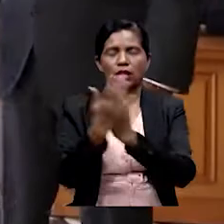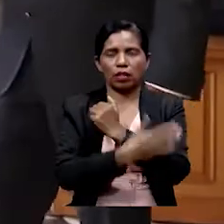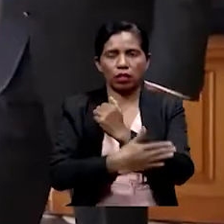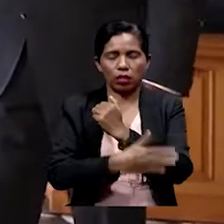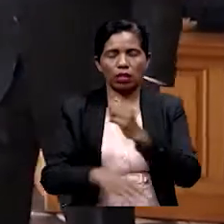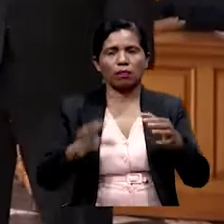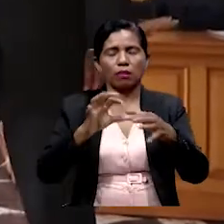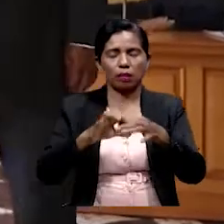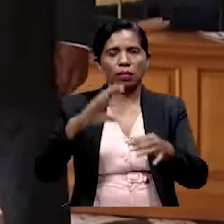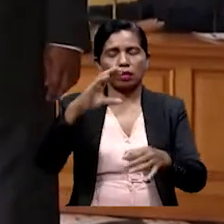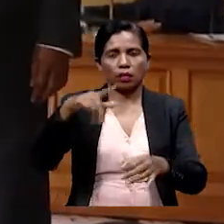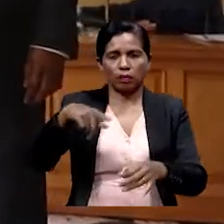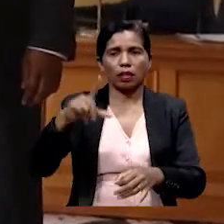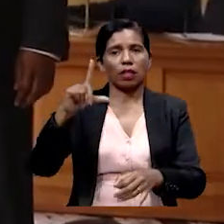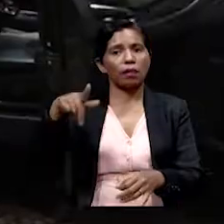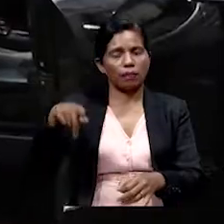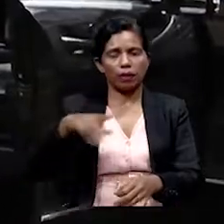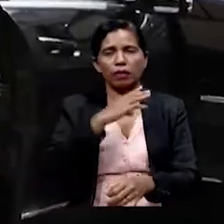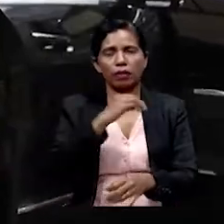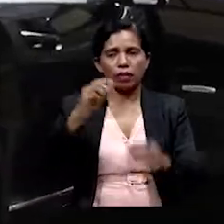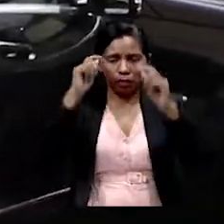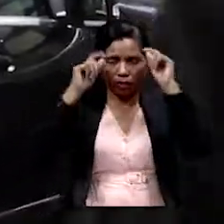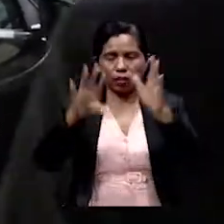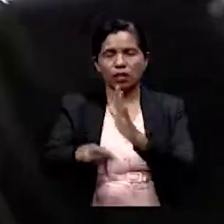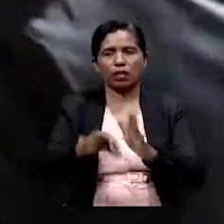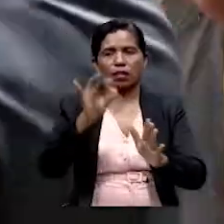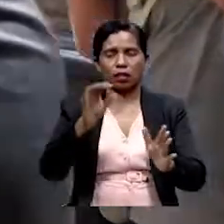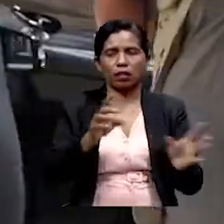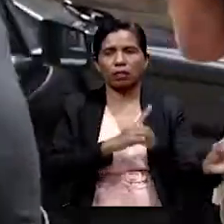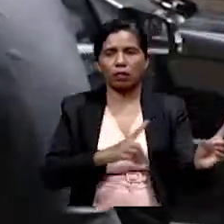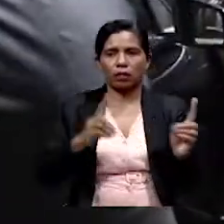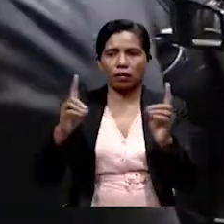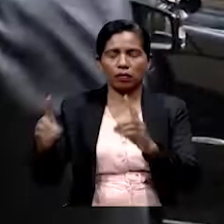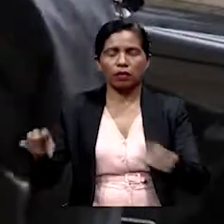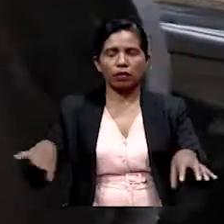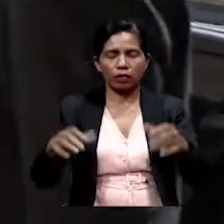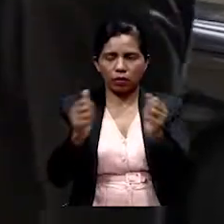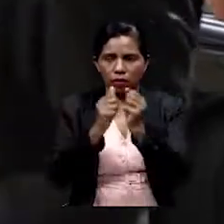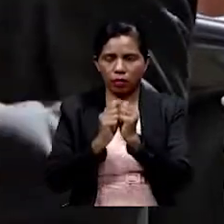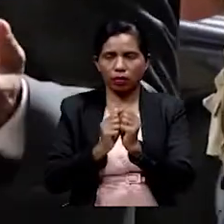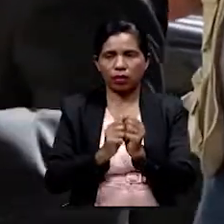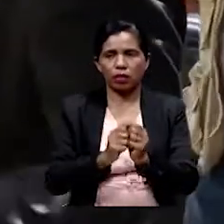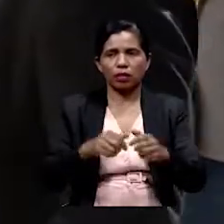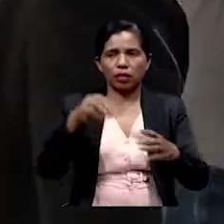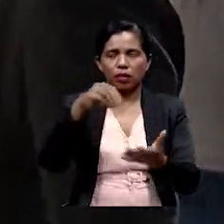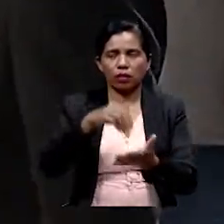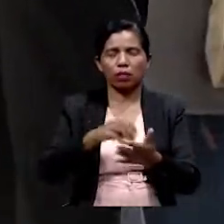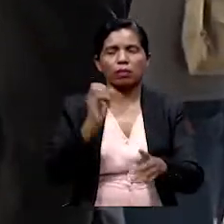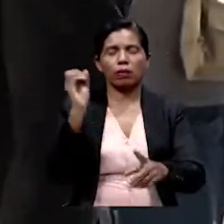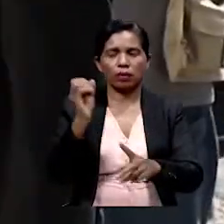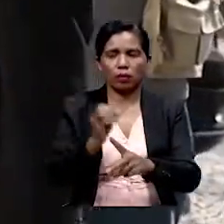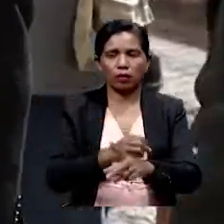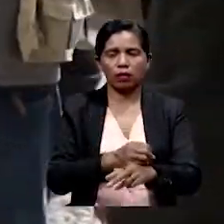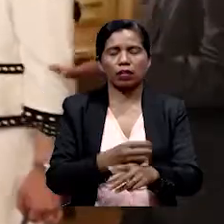membro CPLP. Timor-Leste retam benefício hos implementação hos acordo tamba se cria oportunidade oi e a área